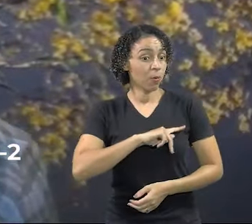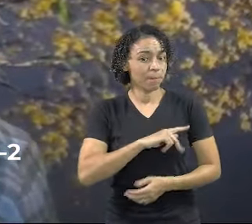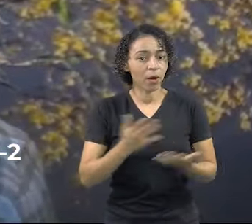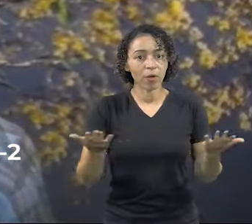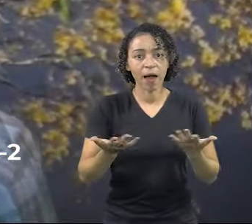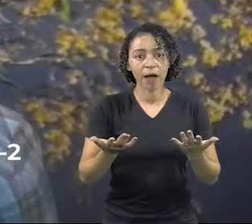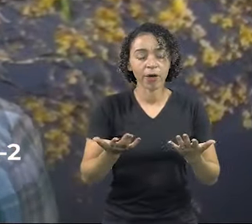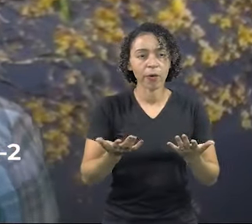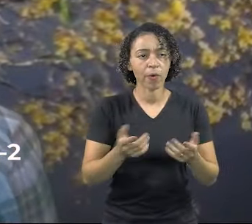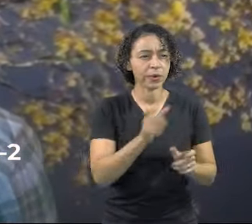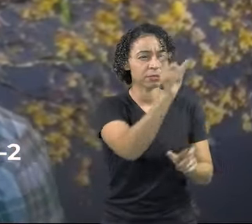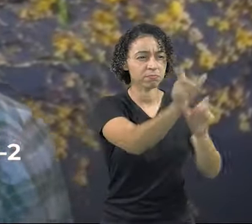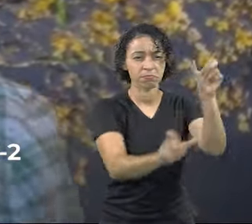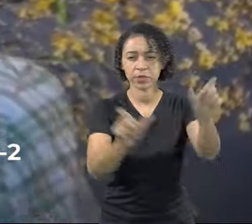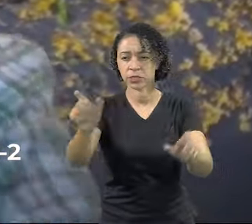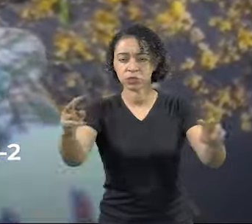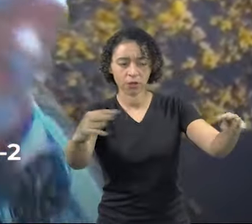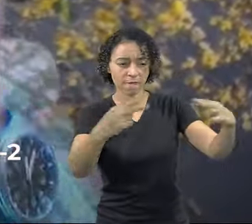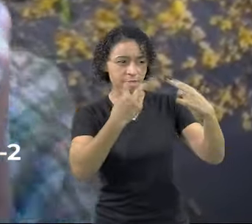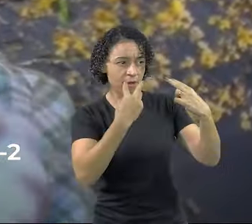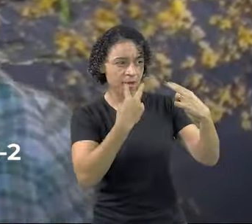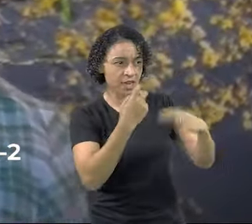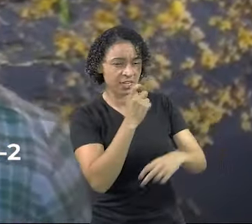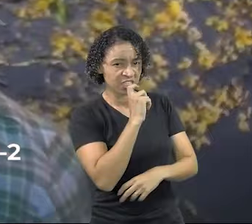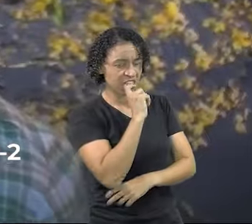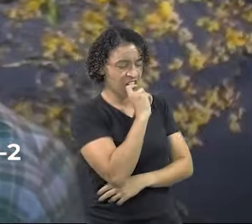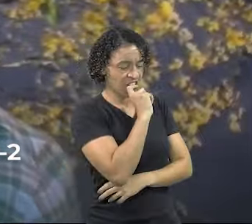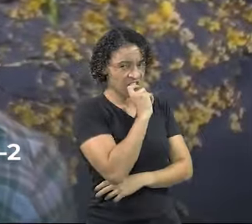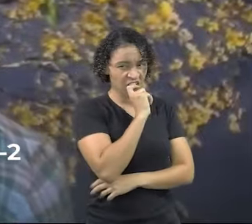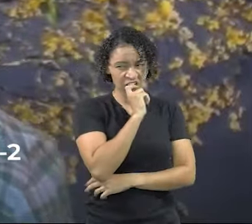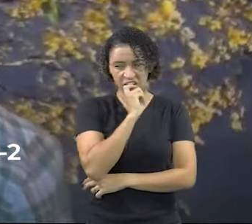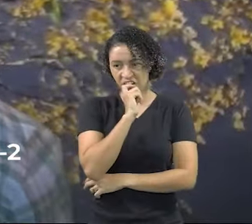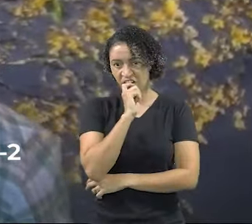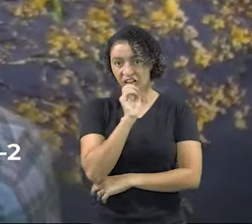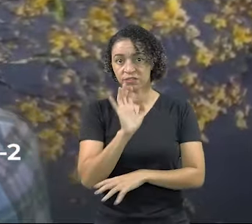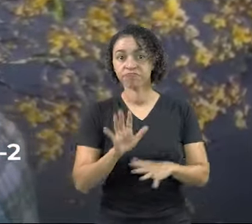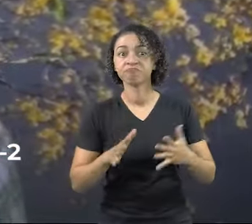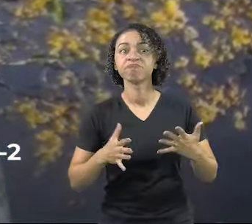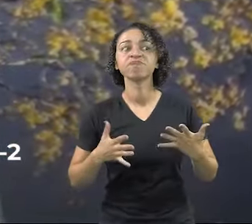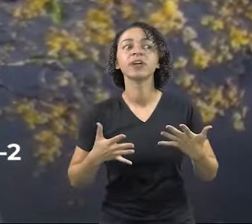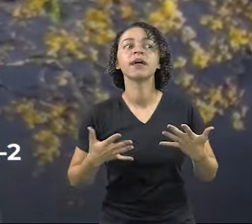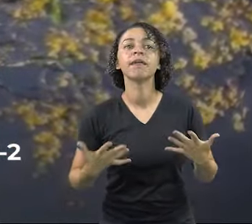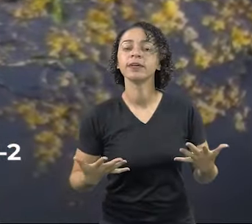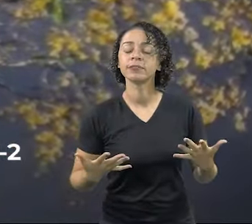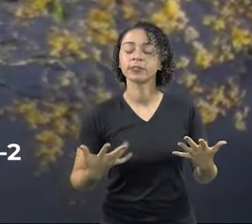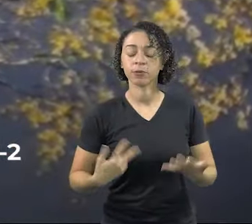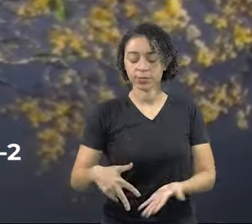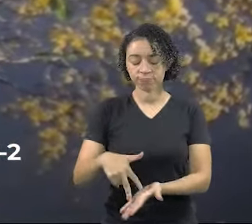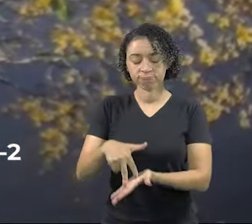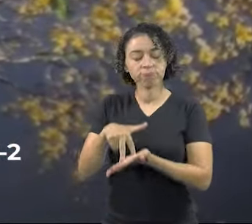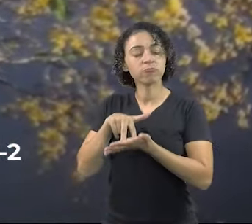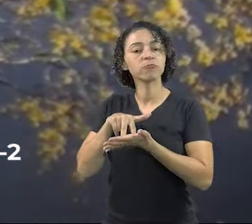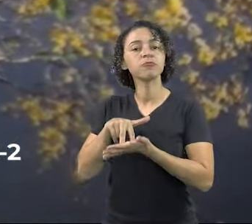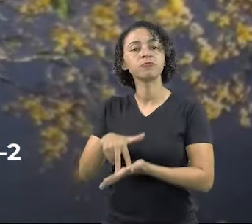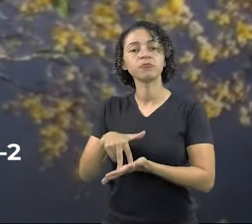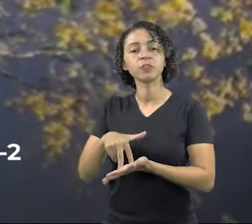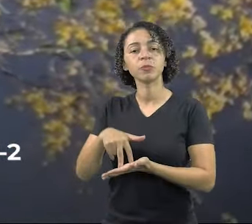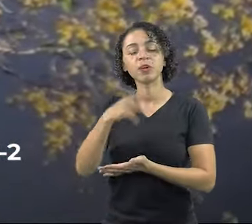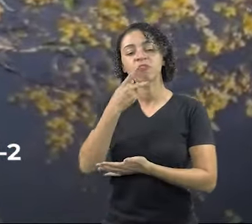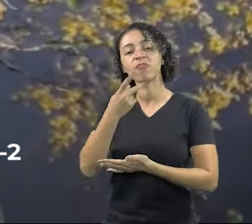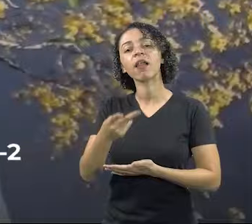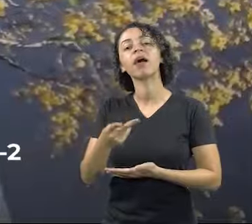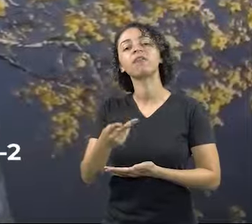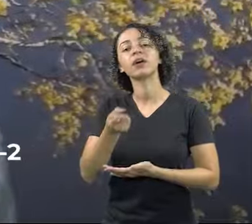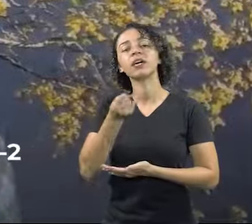da época e ele então reafirmando a posição dele ele diz olha se necessário que eu me glorie